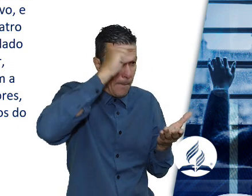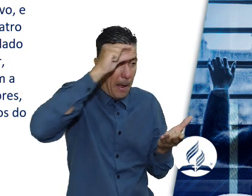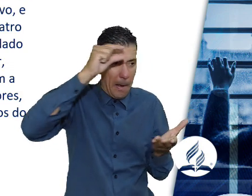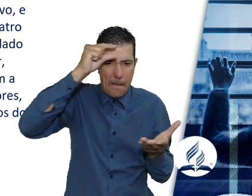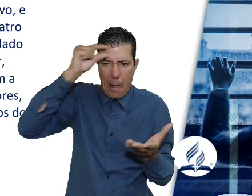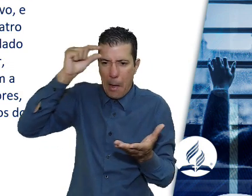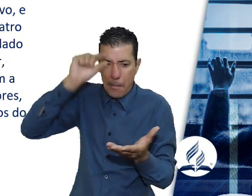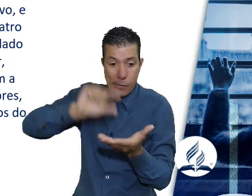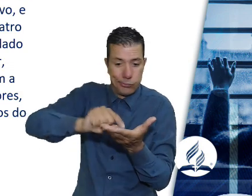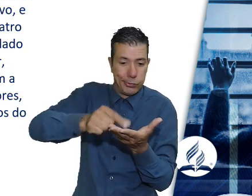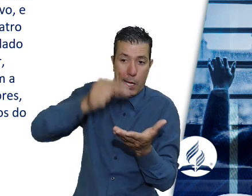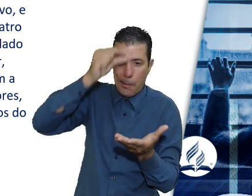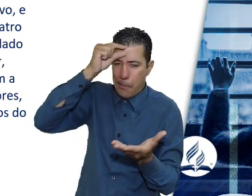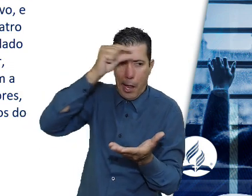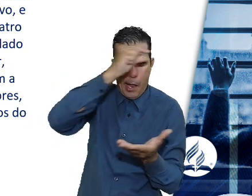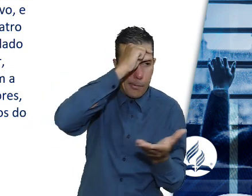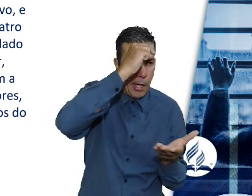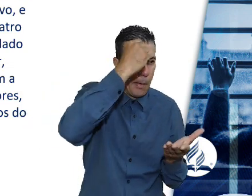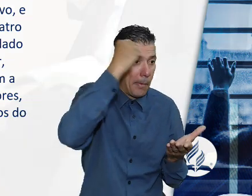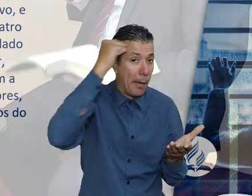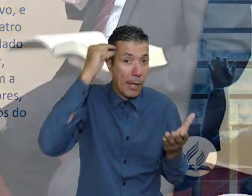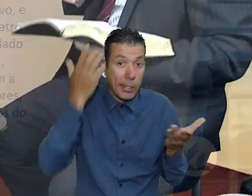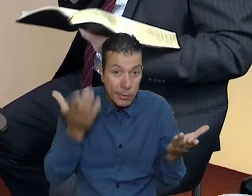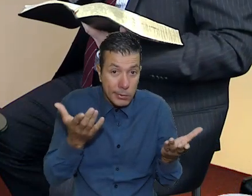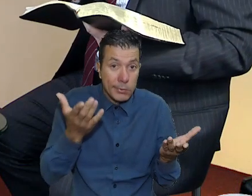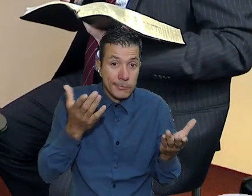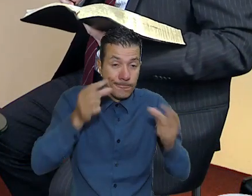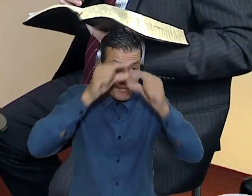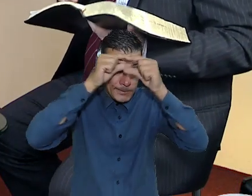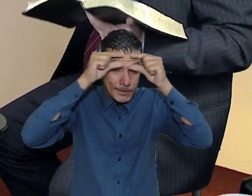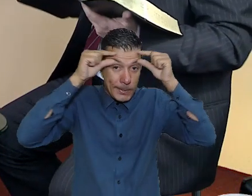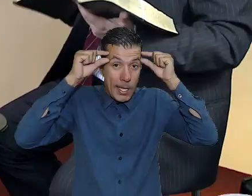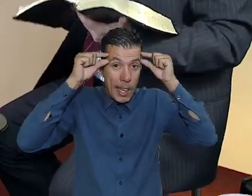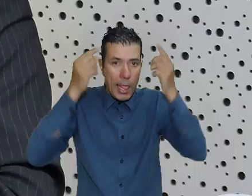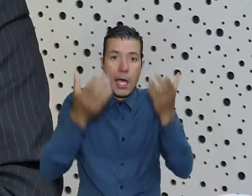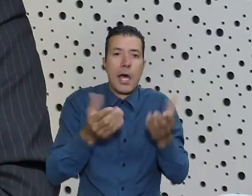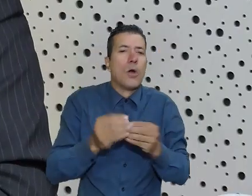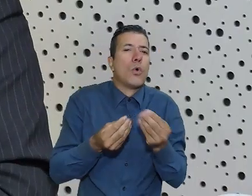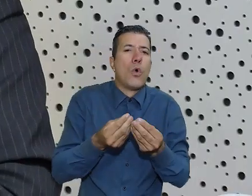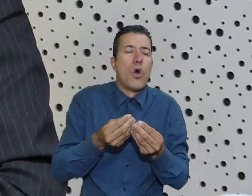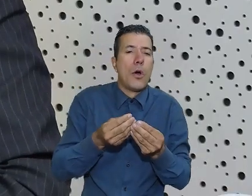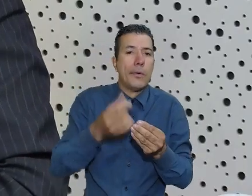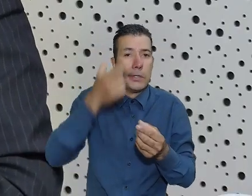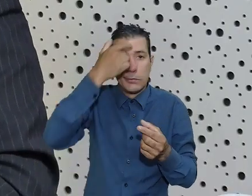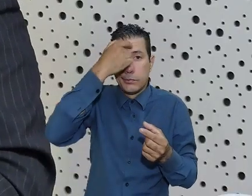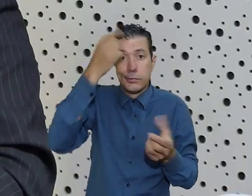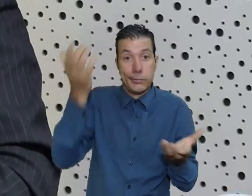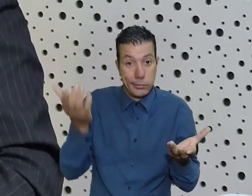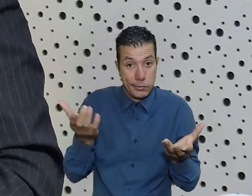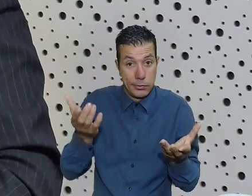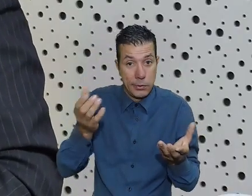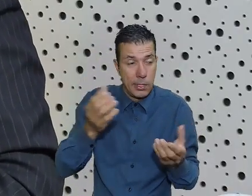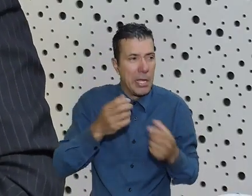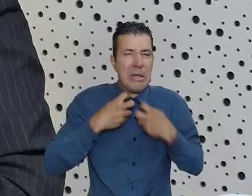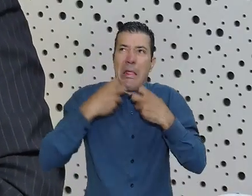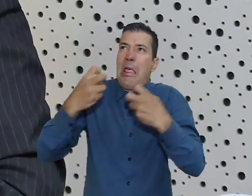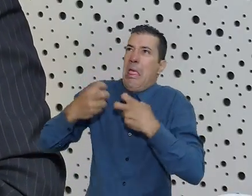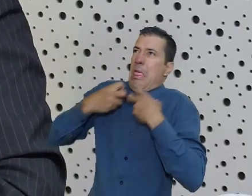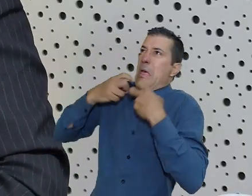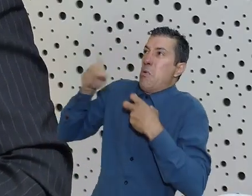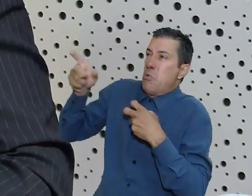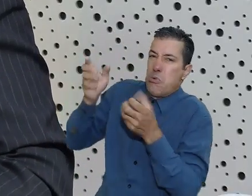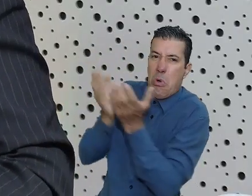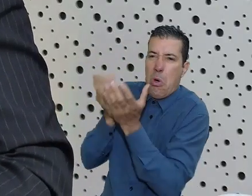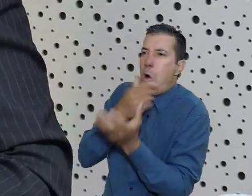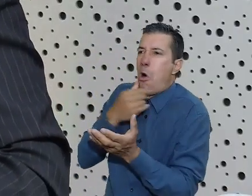Deus. Então, pastor Léo, enquanto os ímpios estão desesperados, pedindo e clamando para que as rochas